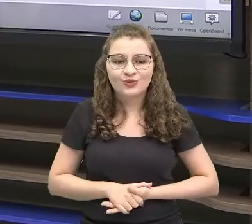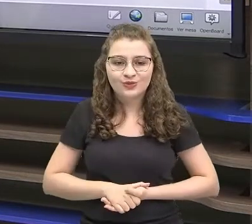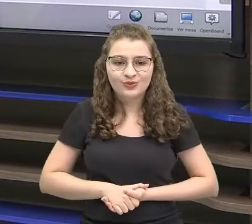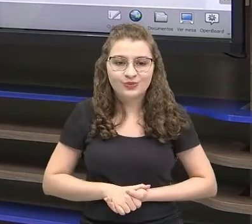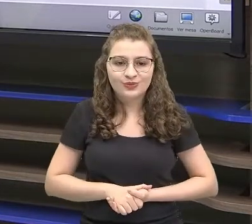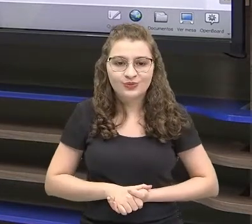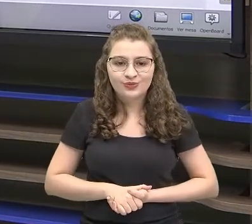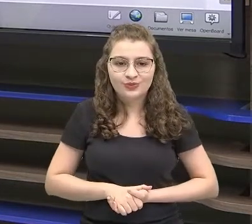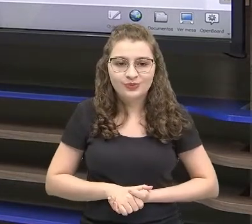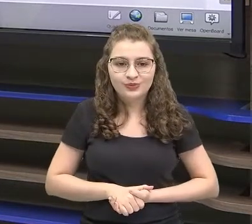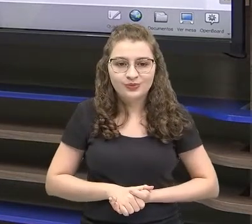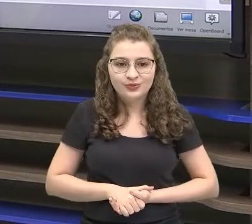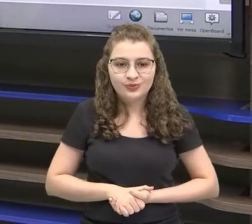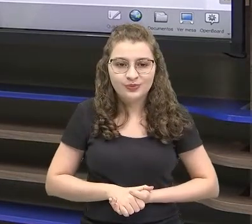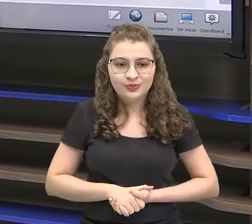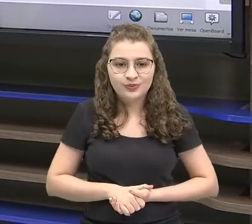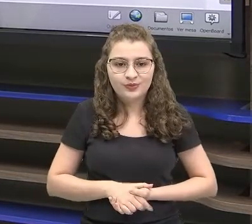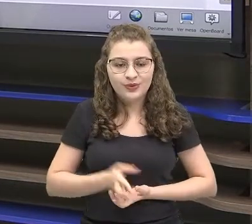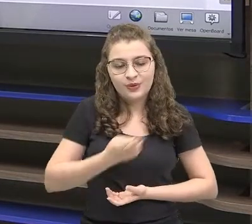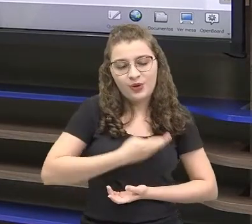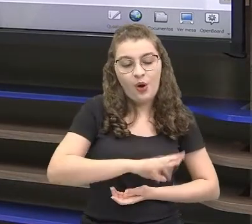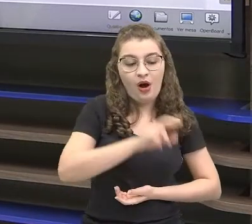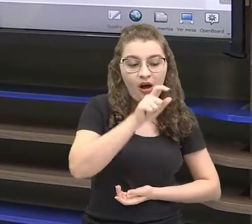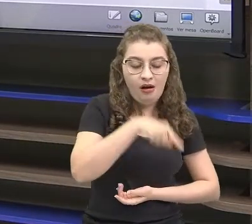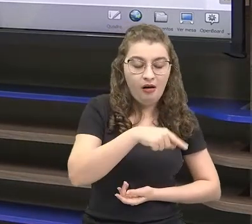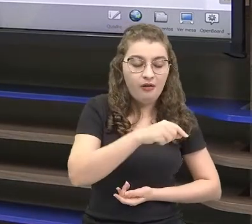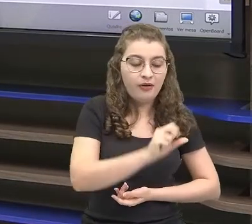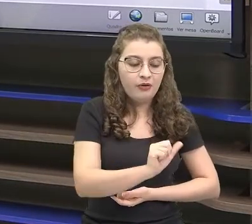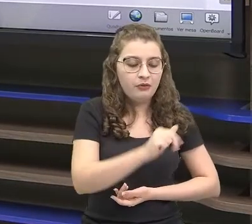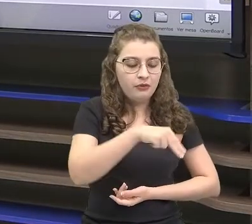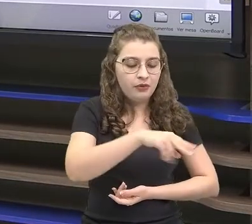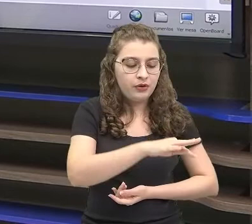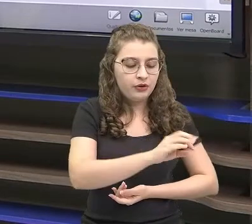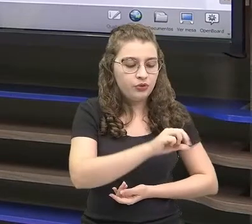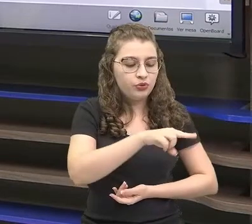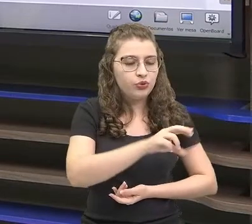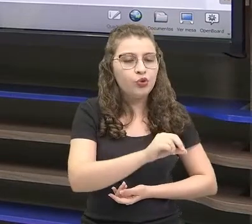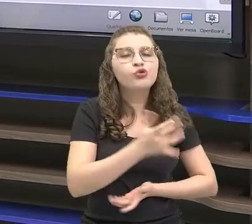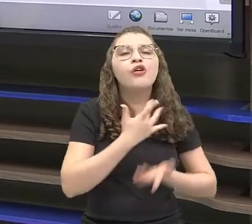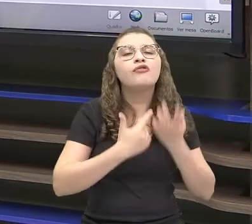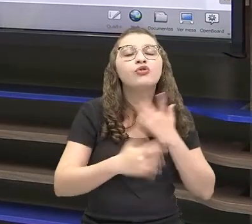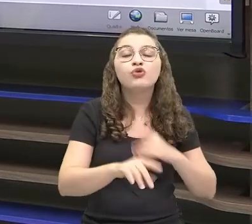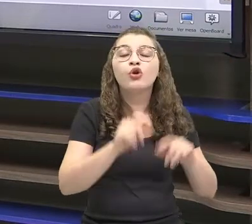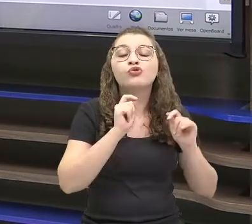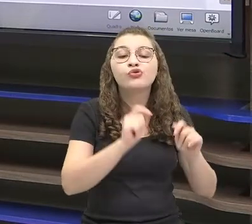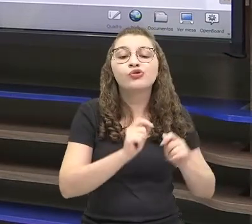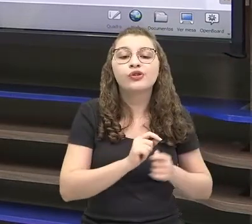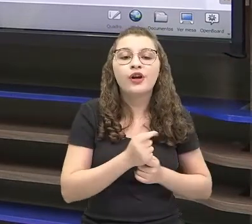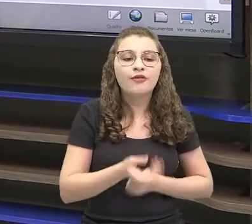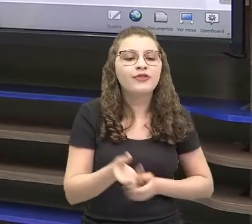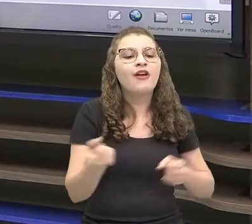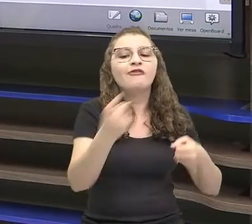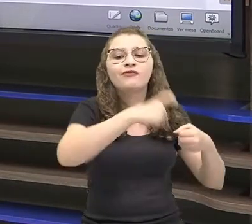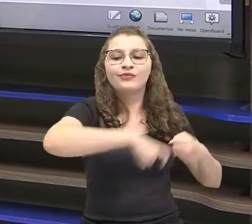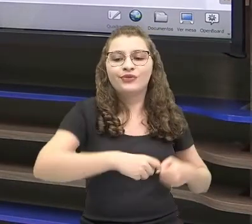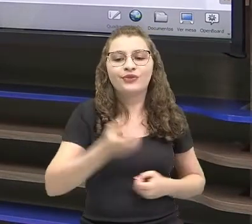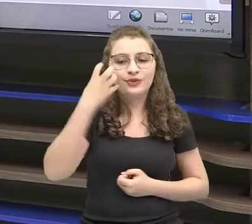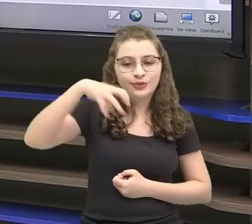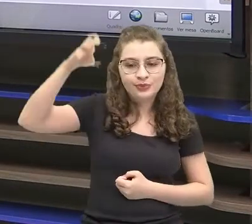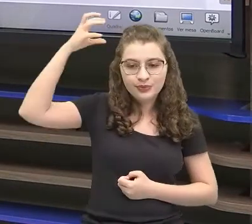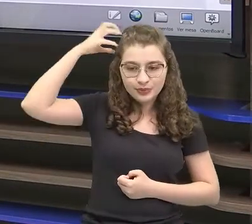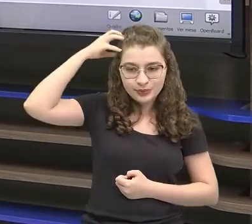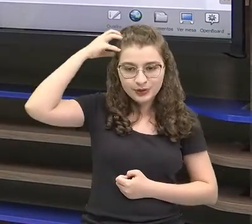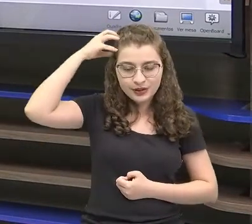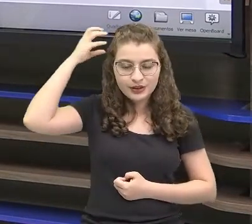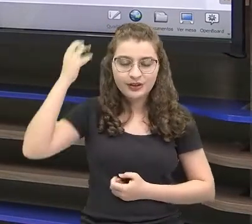o Antônio Conselheiro, esse messiânico, queria, segundo informações, ele queria reimplantar novamente